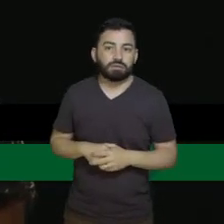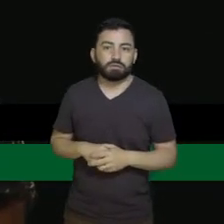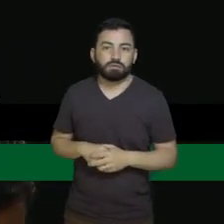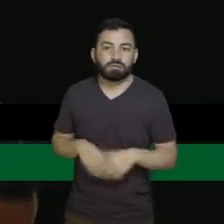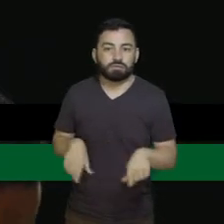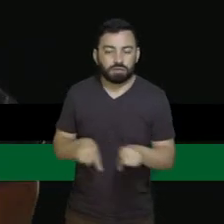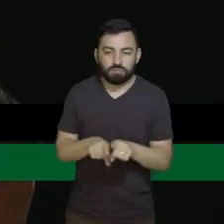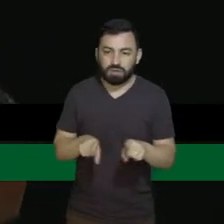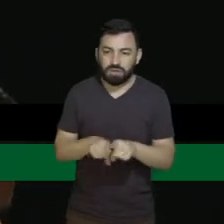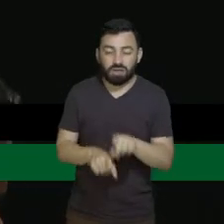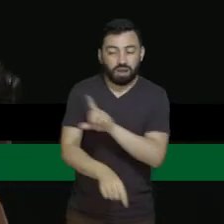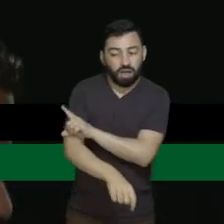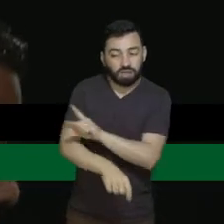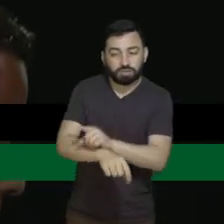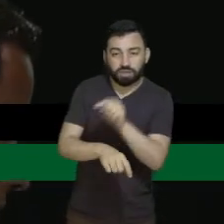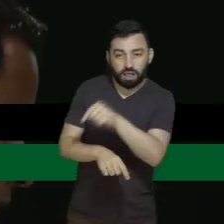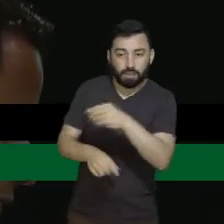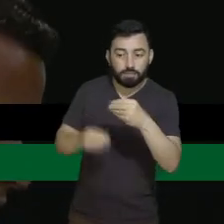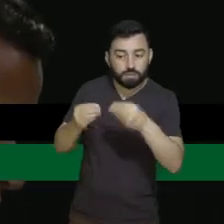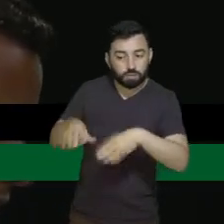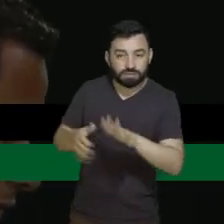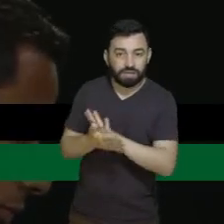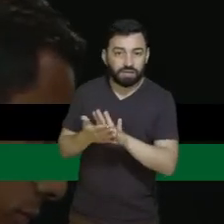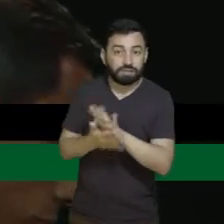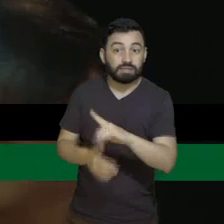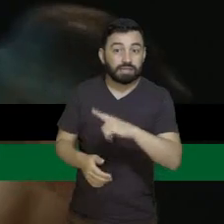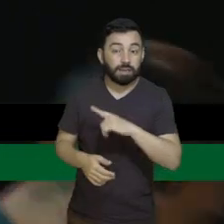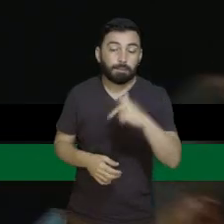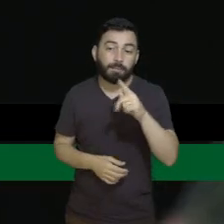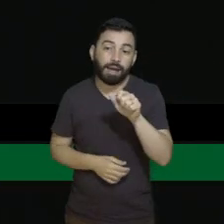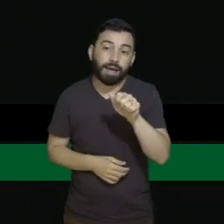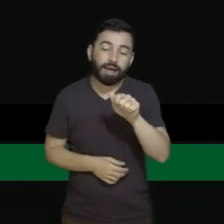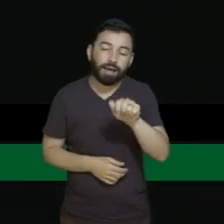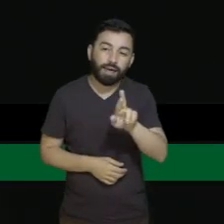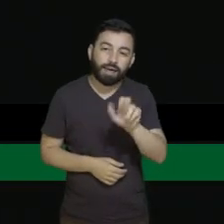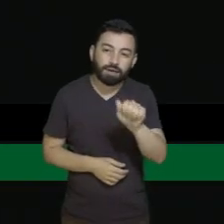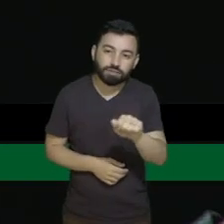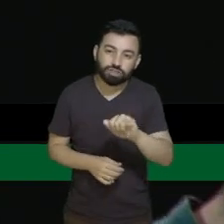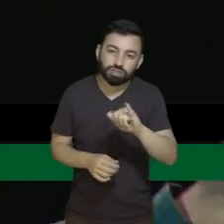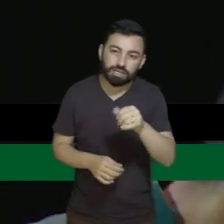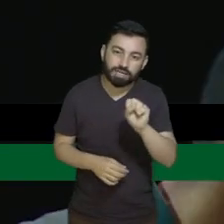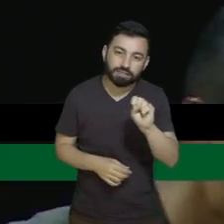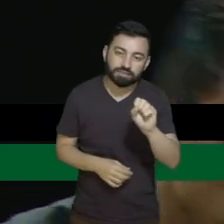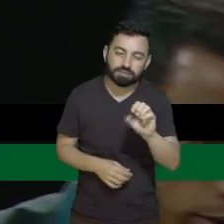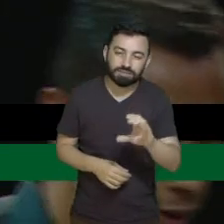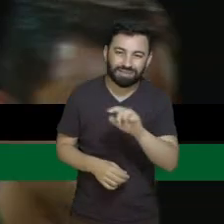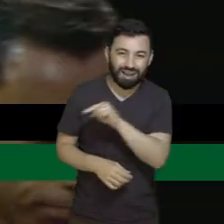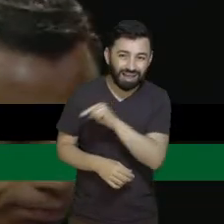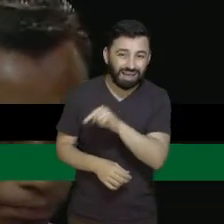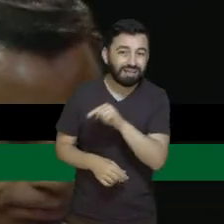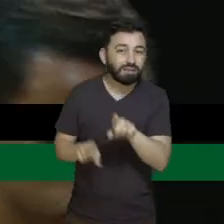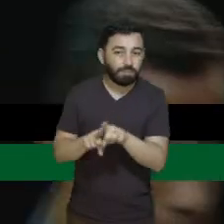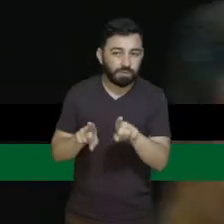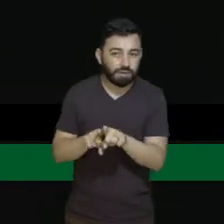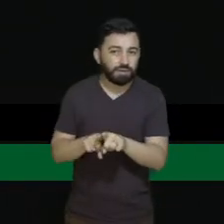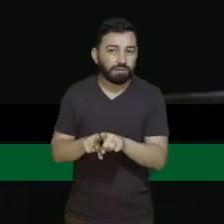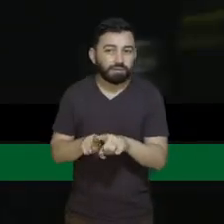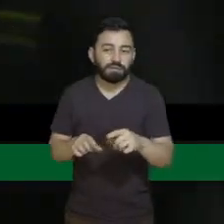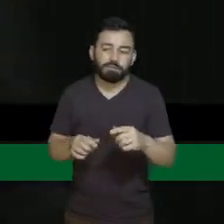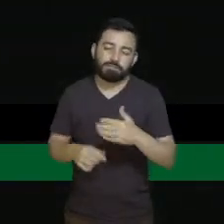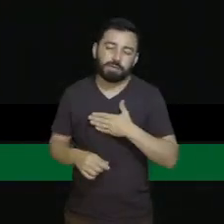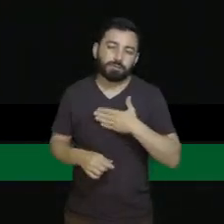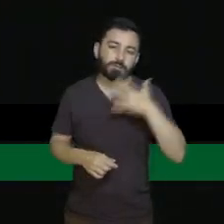fosse prejudicada. E Lages vai ter então os Parajask, que também é muito importante, ou até mais importante. Então seria essa a minha